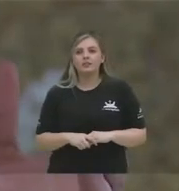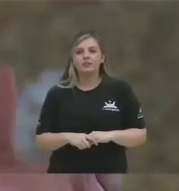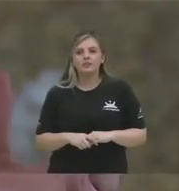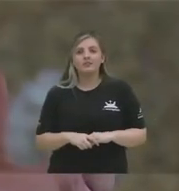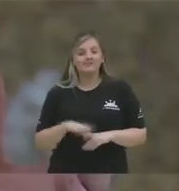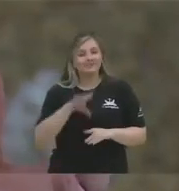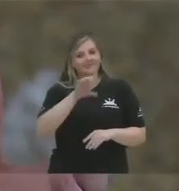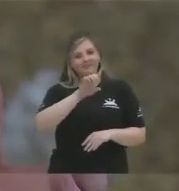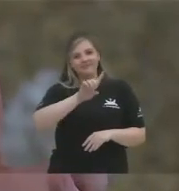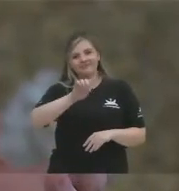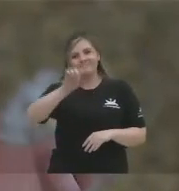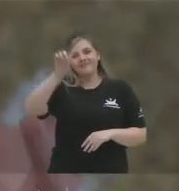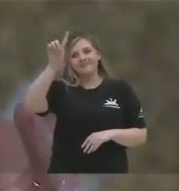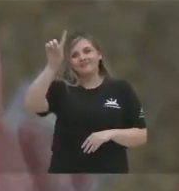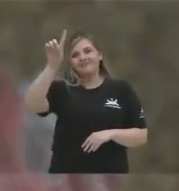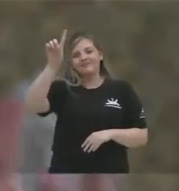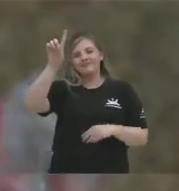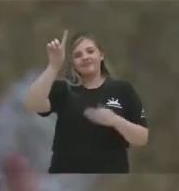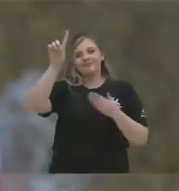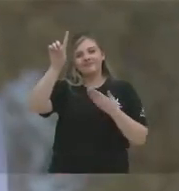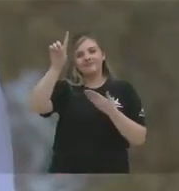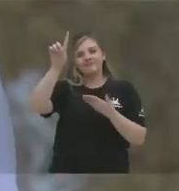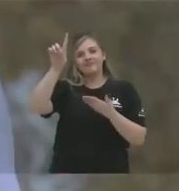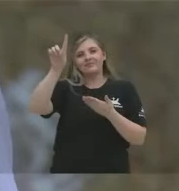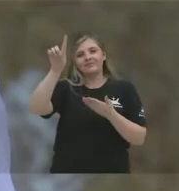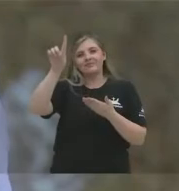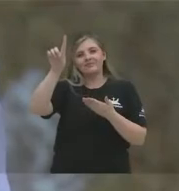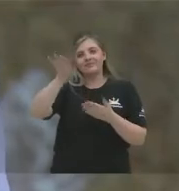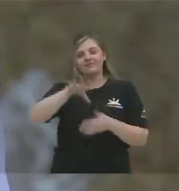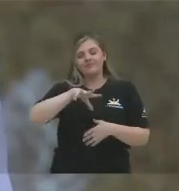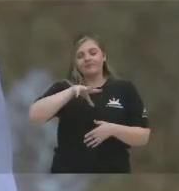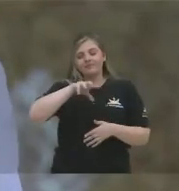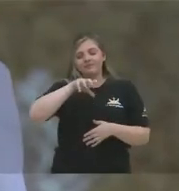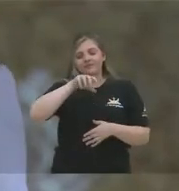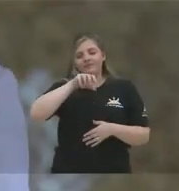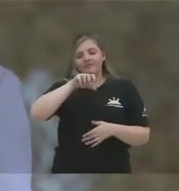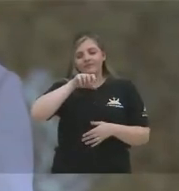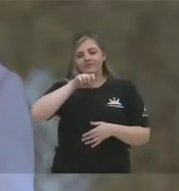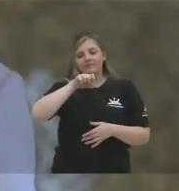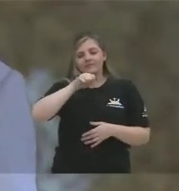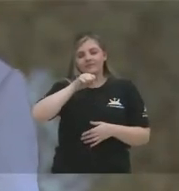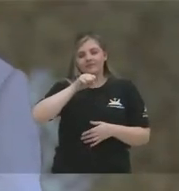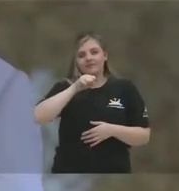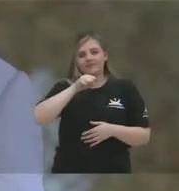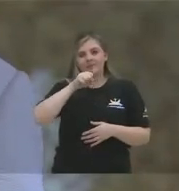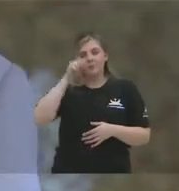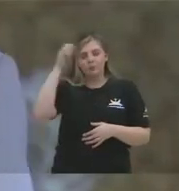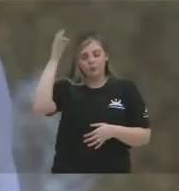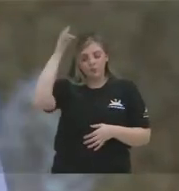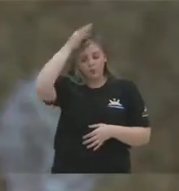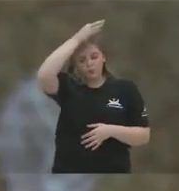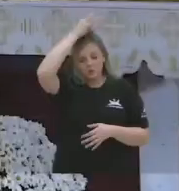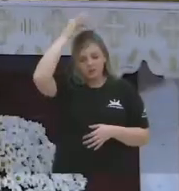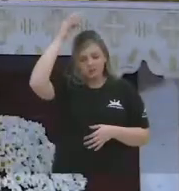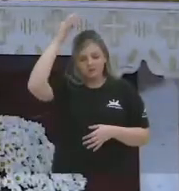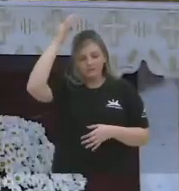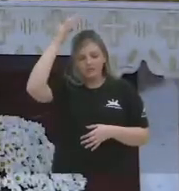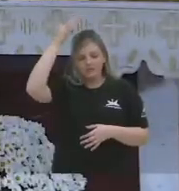Deus nos inspire nessa hora. O Espírito Santo nos